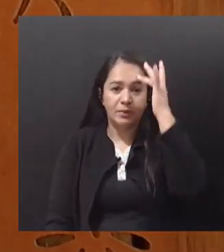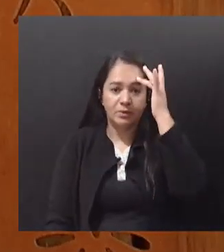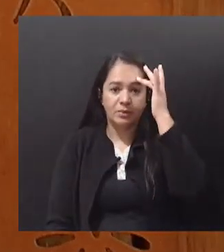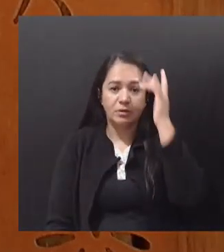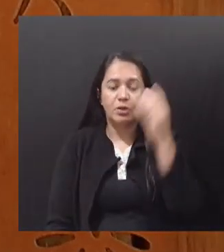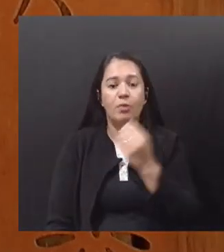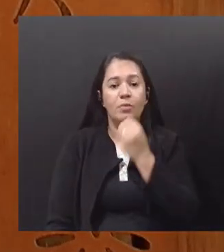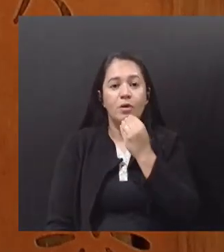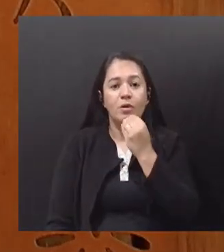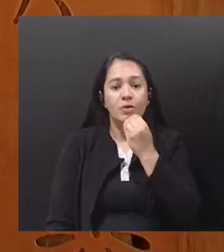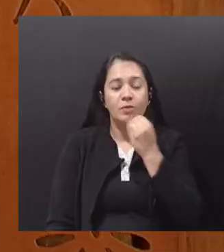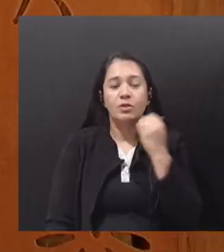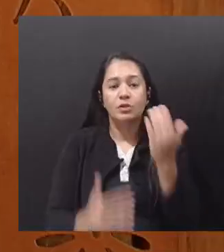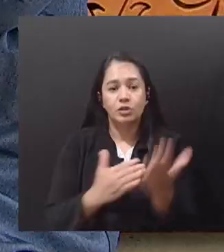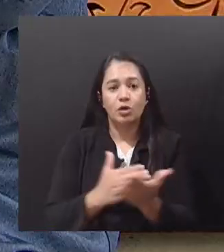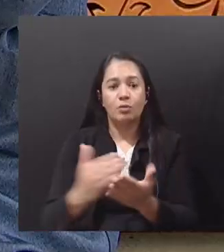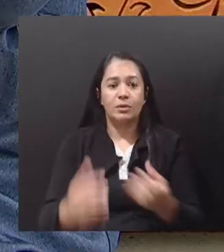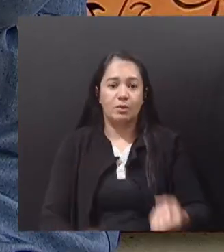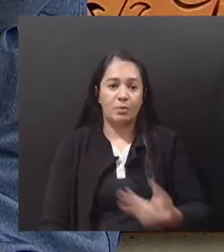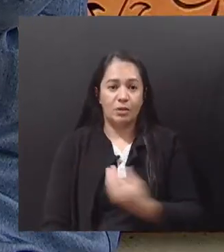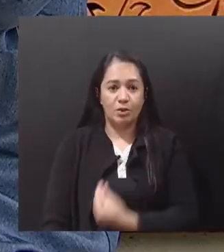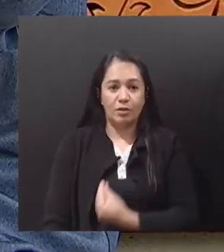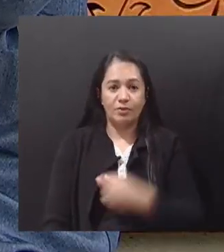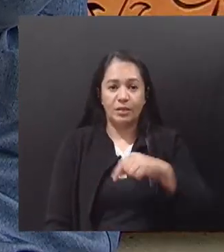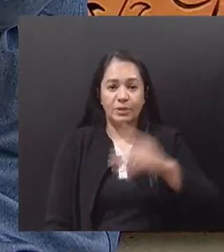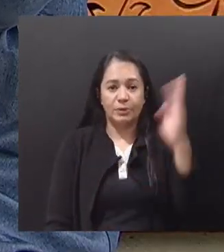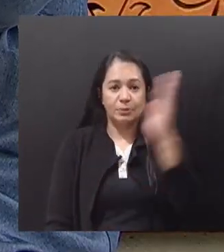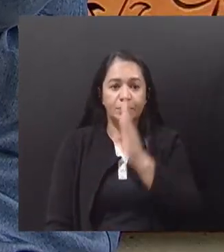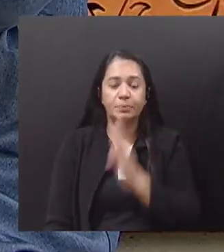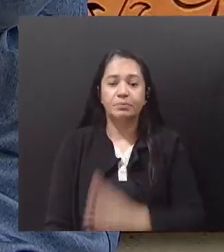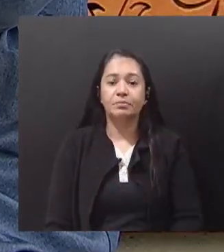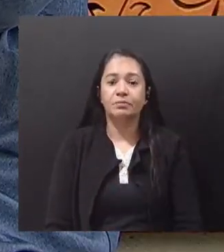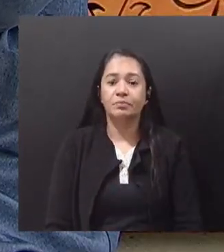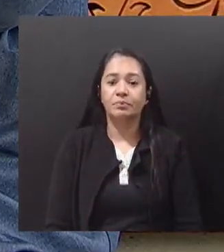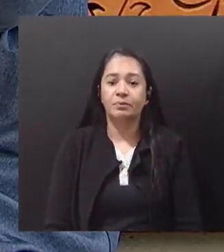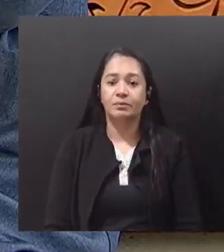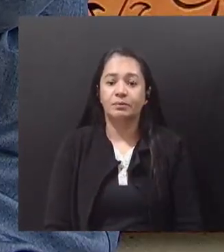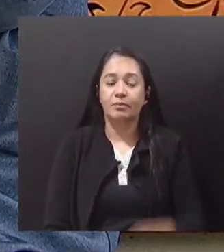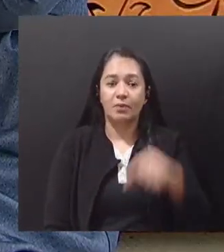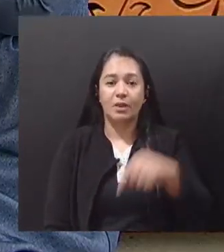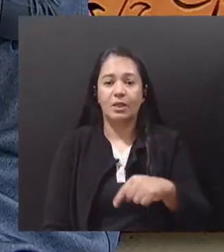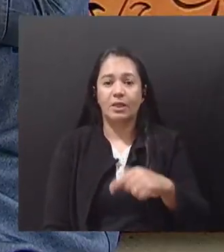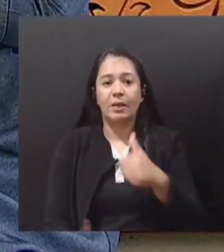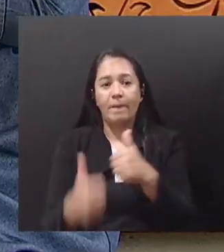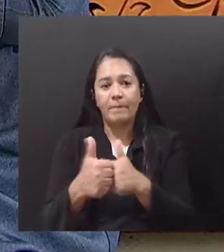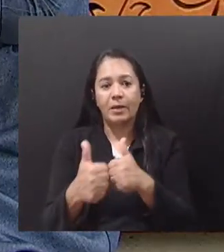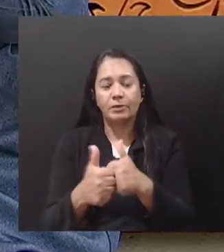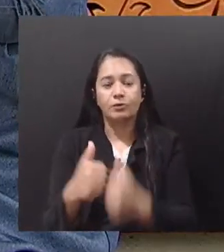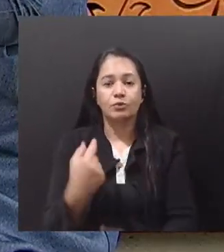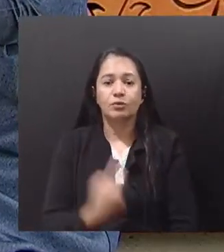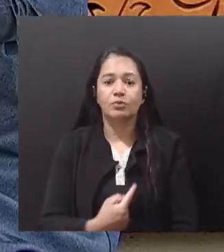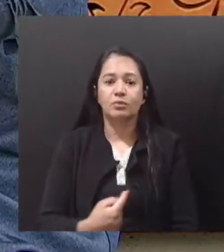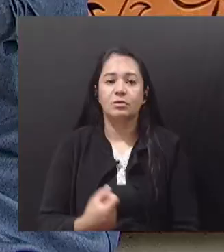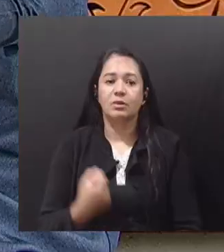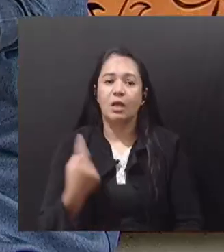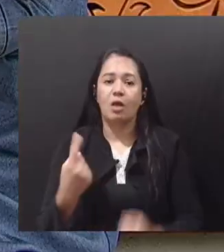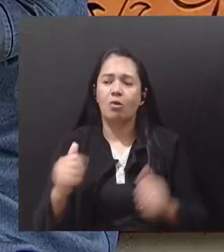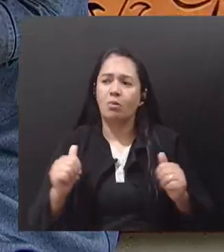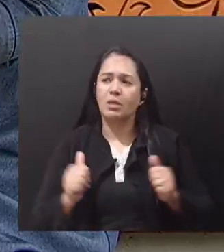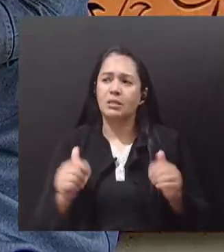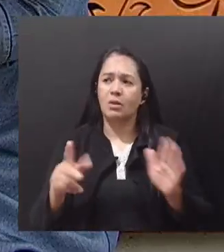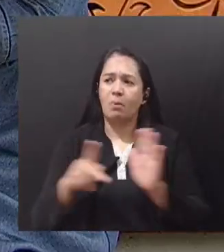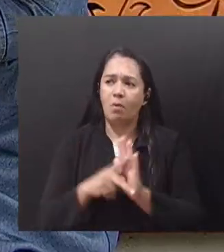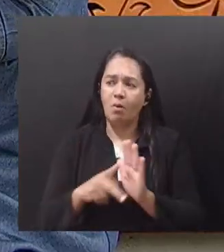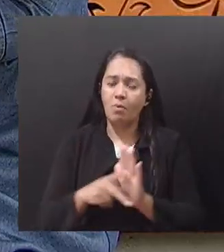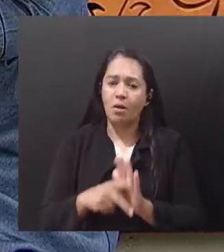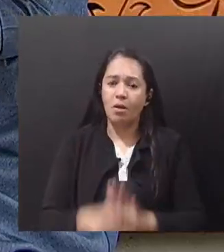oportunidade de recomeçar uma nova vida aqui no nosso país. Sim, e aqui mais perto da gente, tem alguma ação específica? Nós temos aqui em